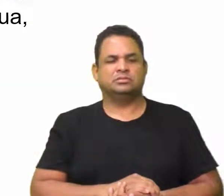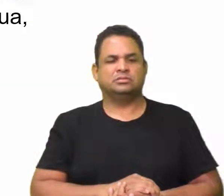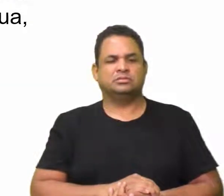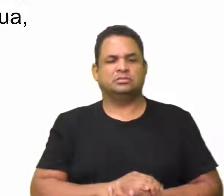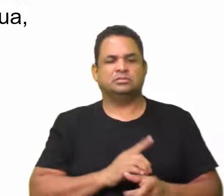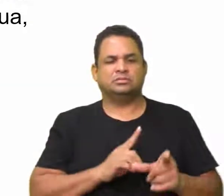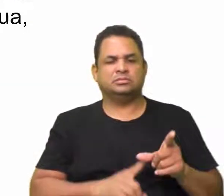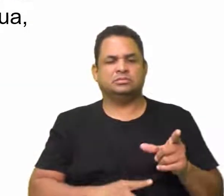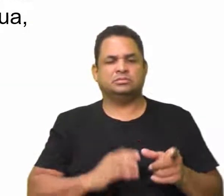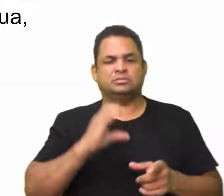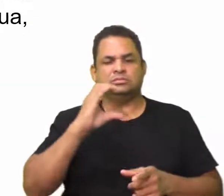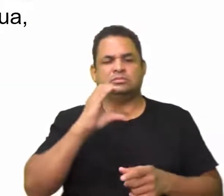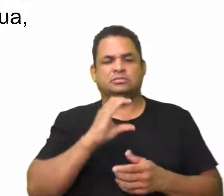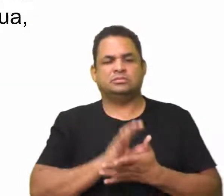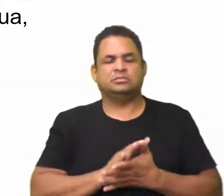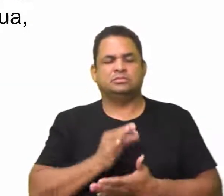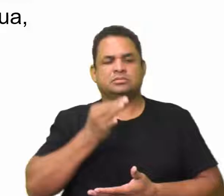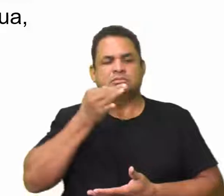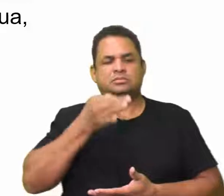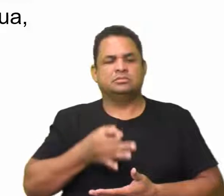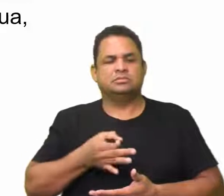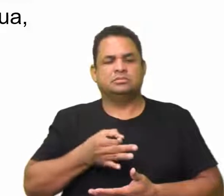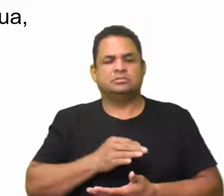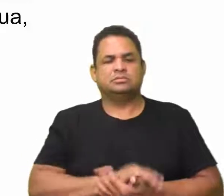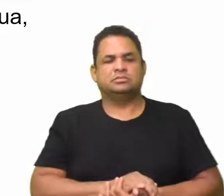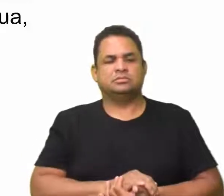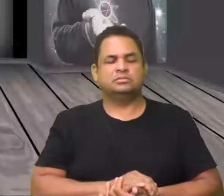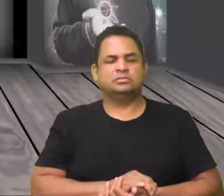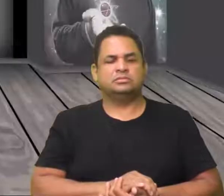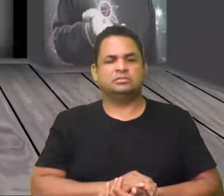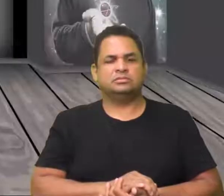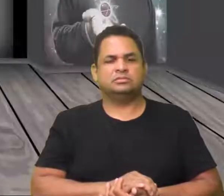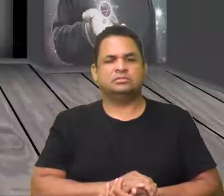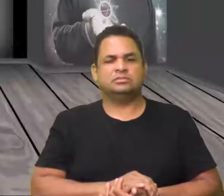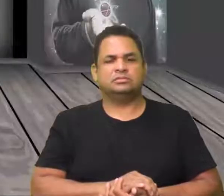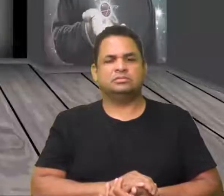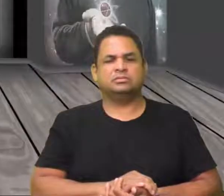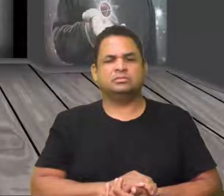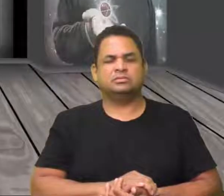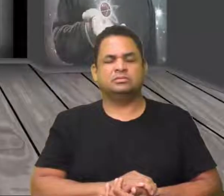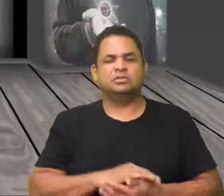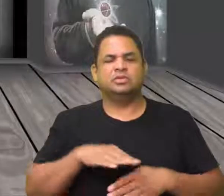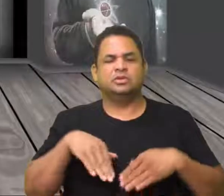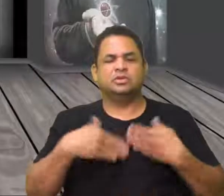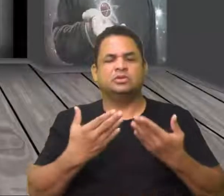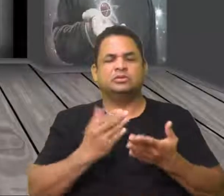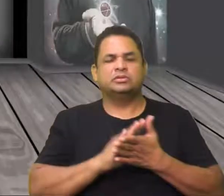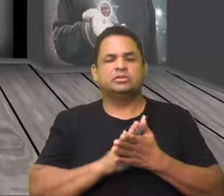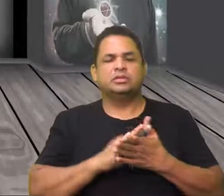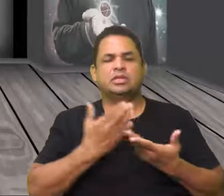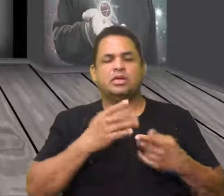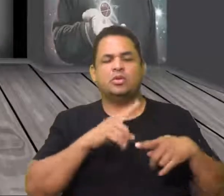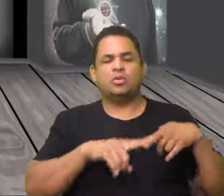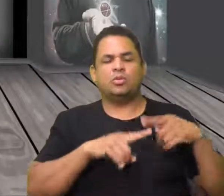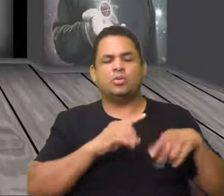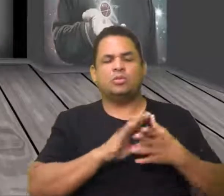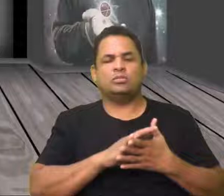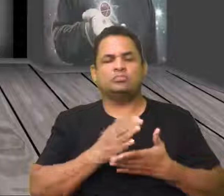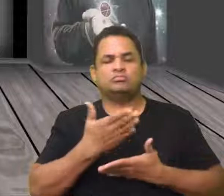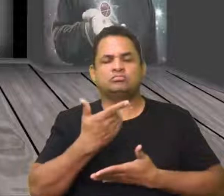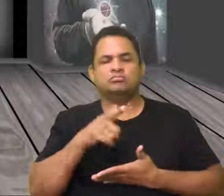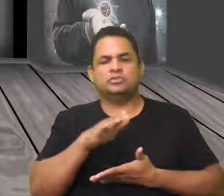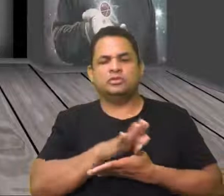C, alternativa correta. Então, pessoal, olha só. Toda vez que falar corpo neutralizado, sempre vai